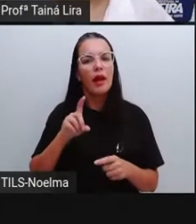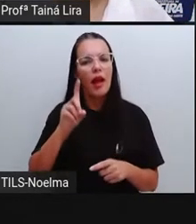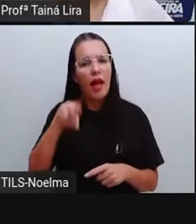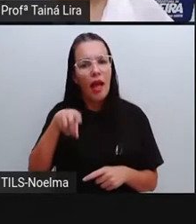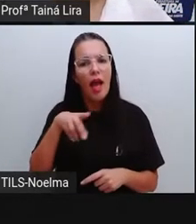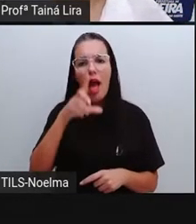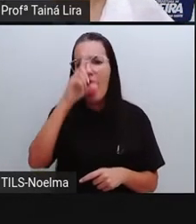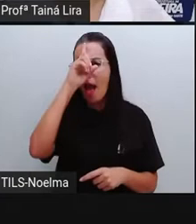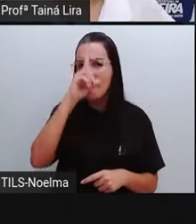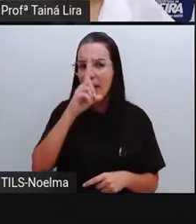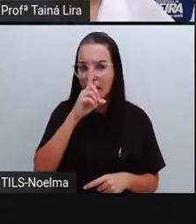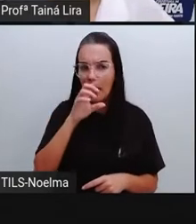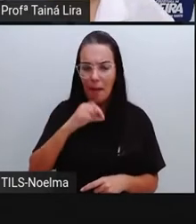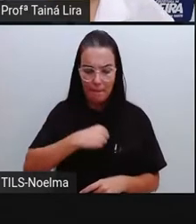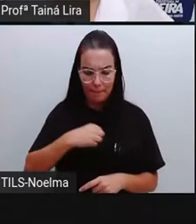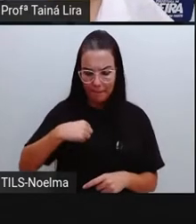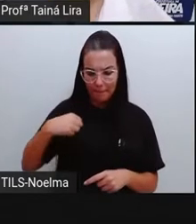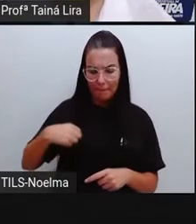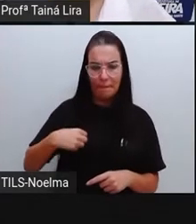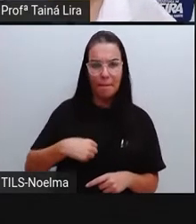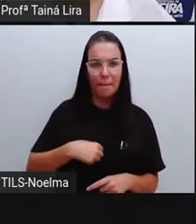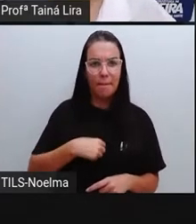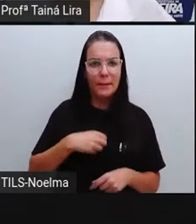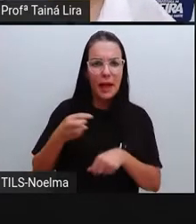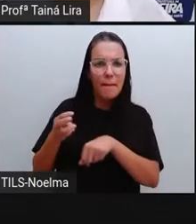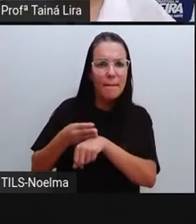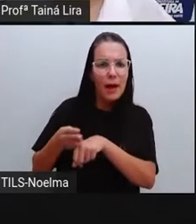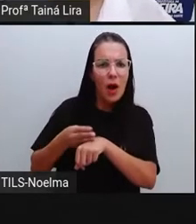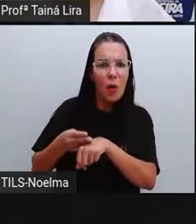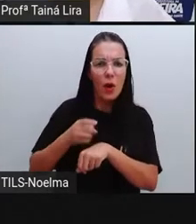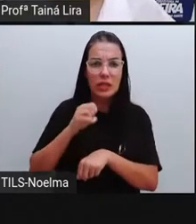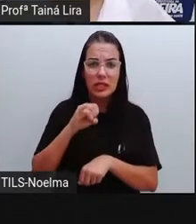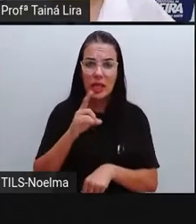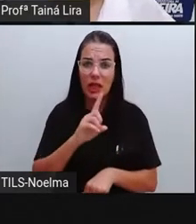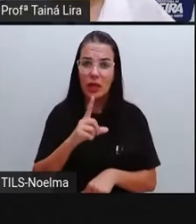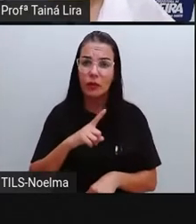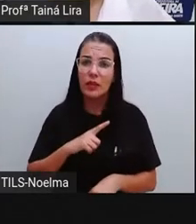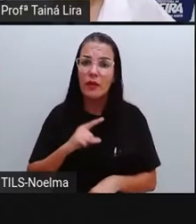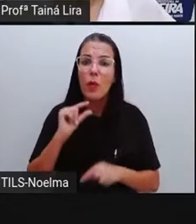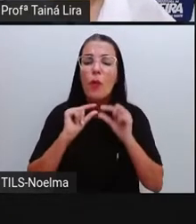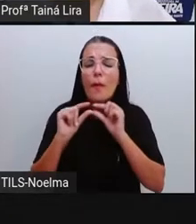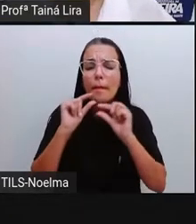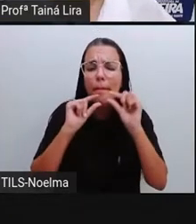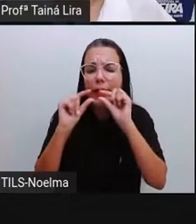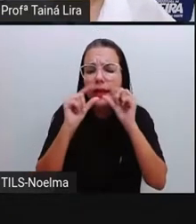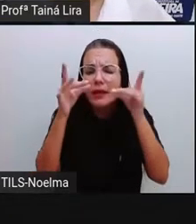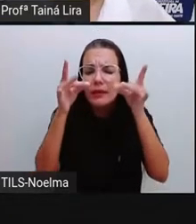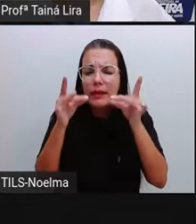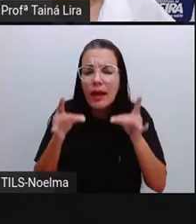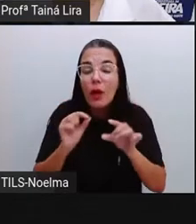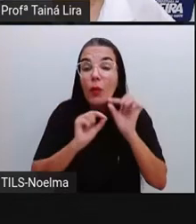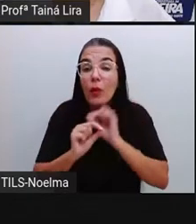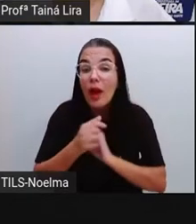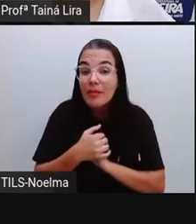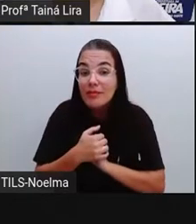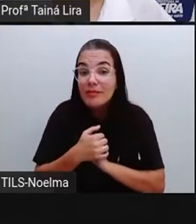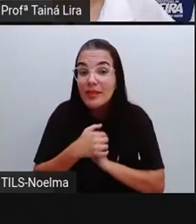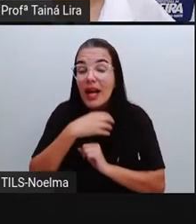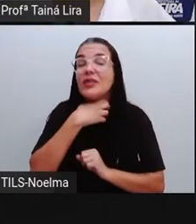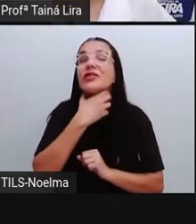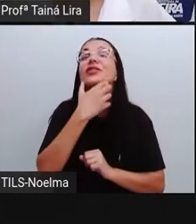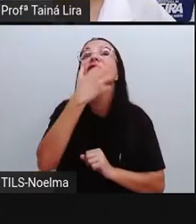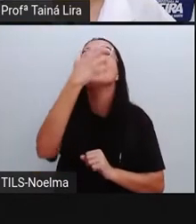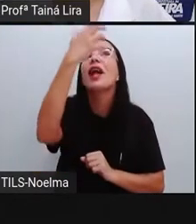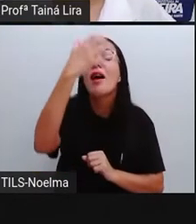era amarela com pintas marrons. Se não fosse um pequeno detalhe, a girafa não seria